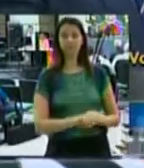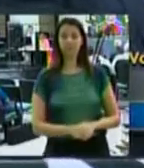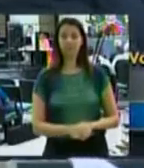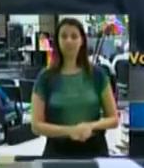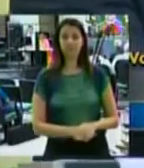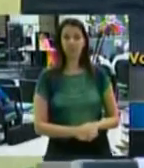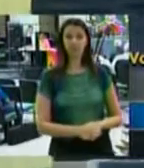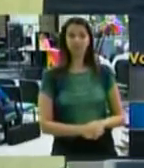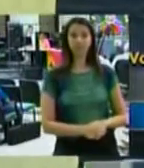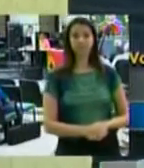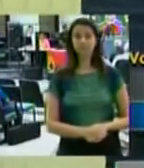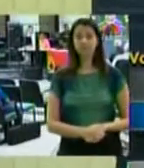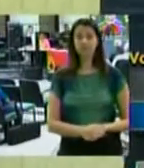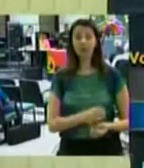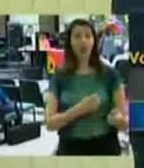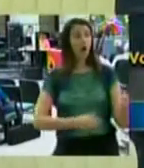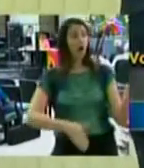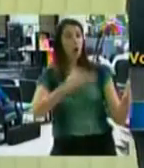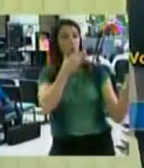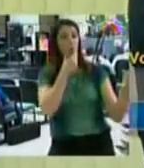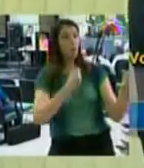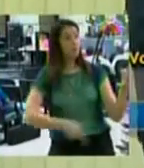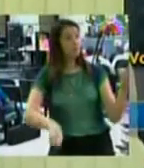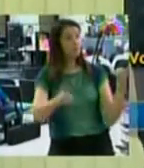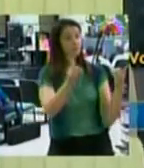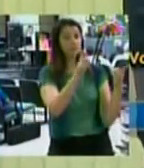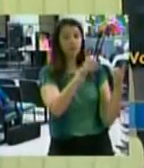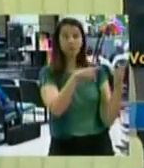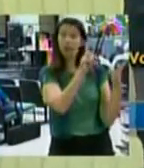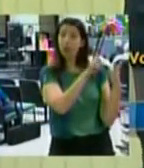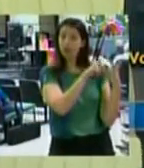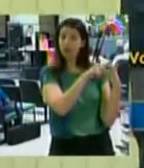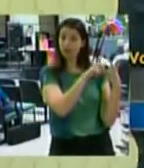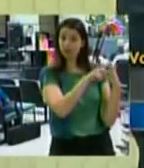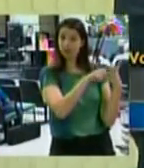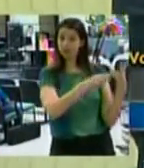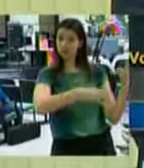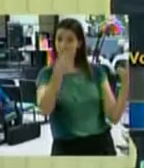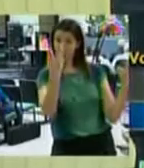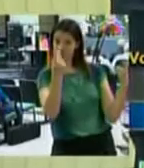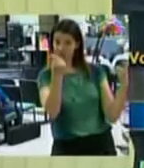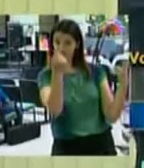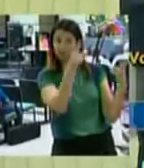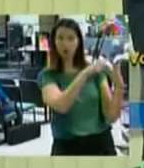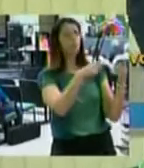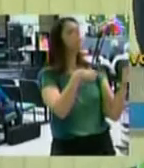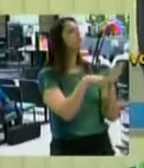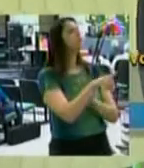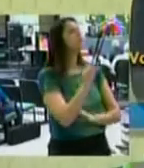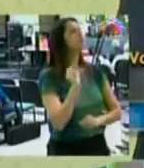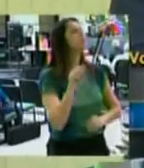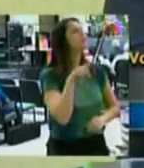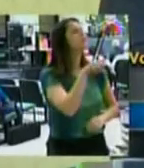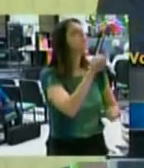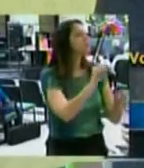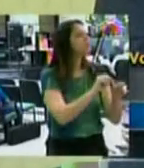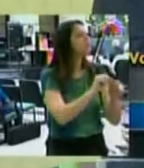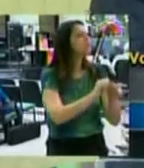Ele olha para o de três e faz a mesma pergunta. O que é que você